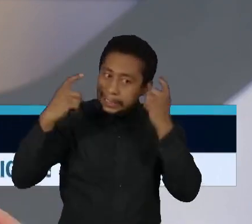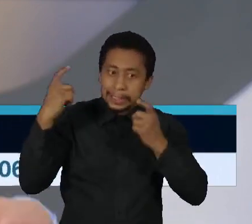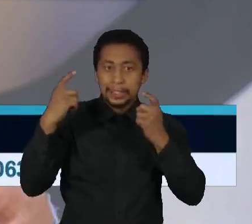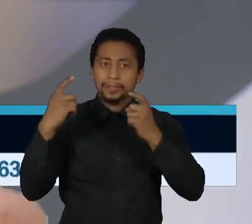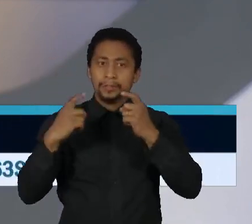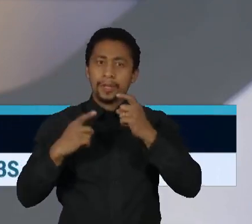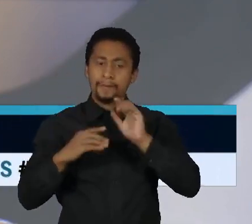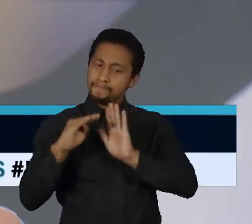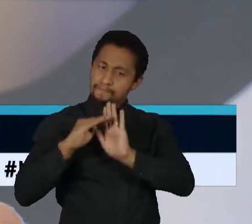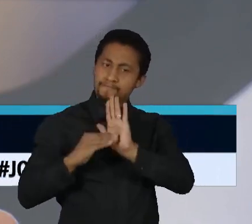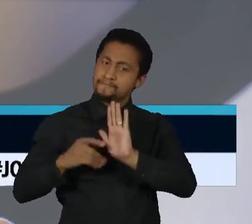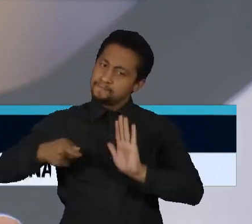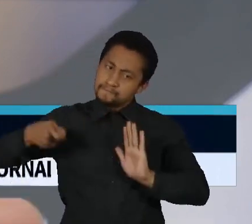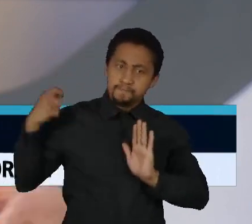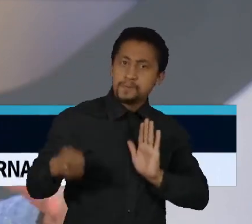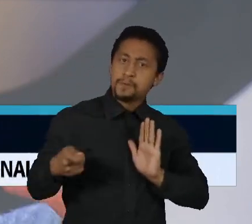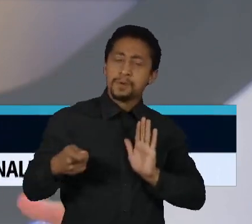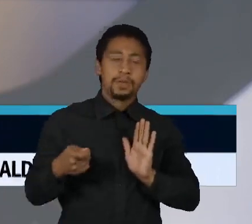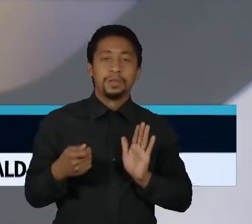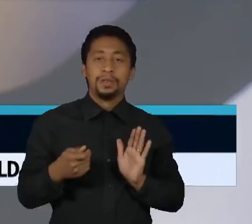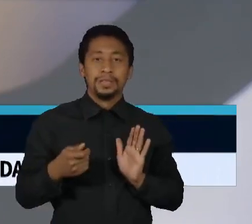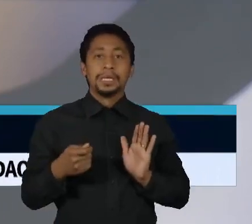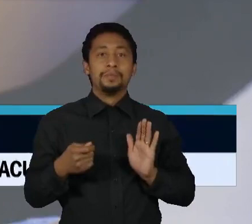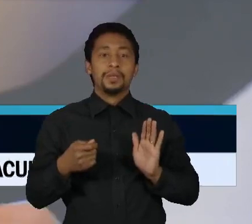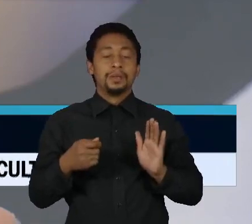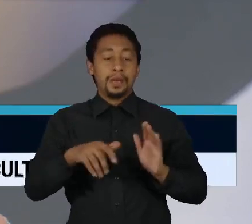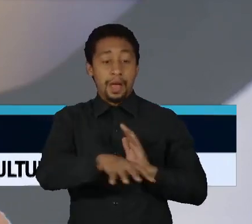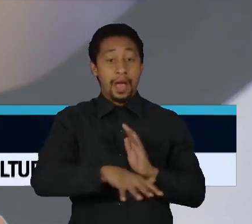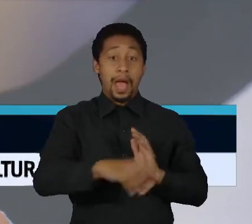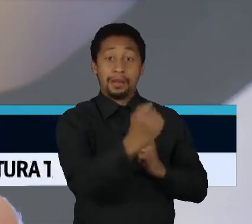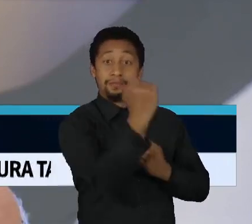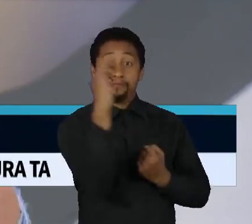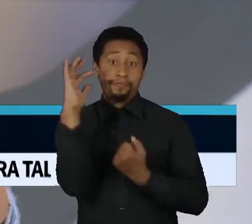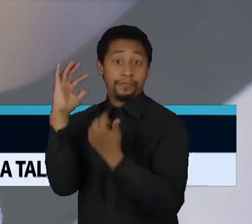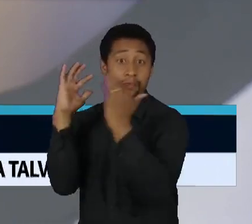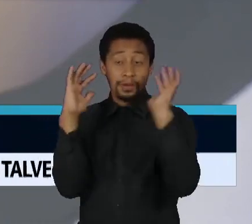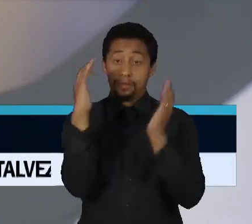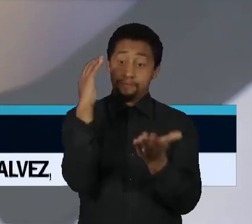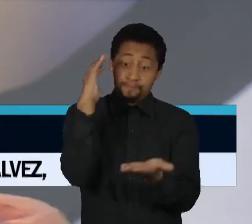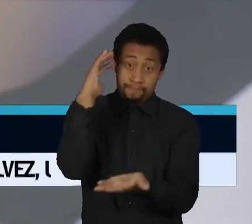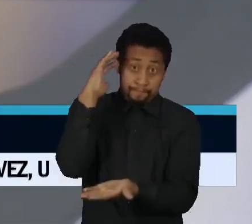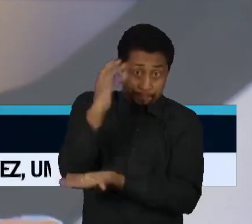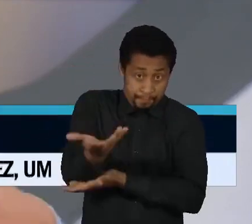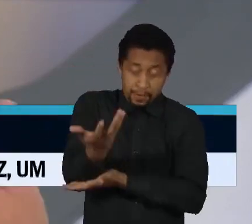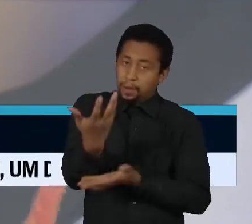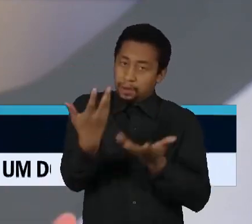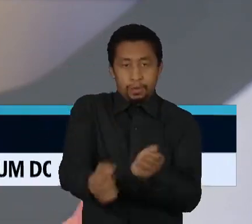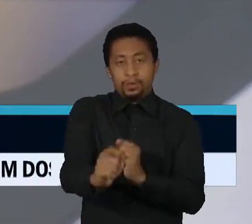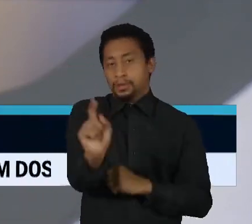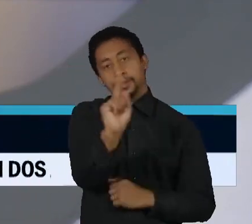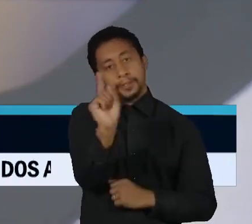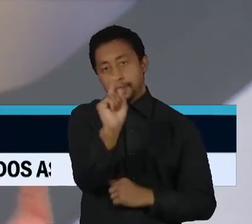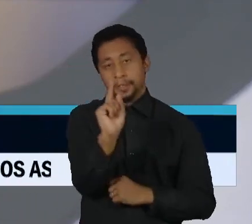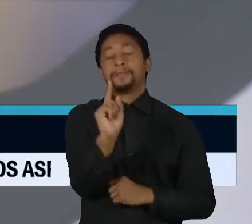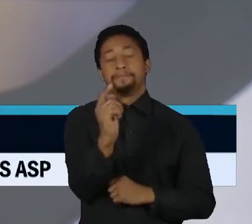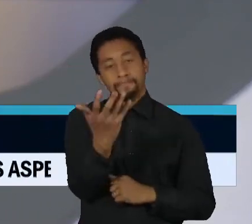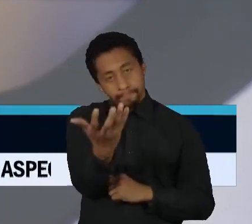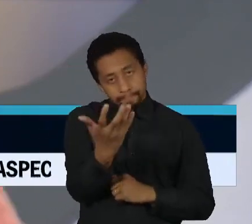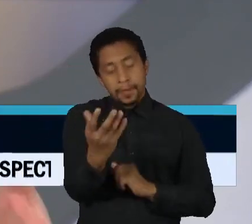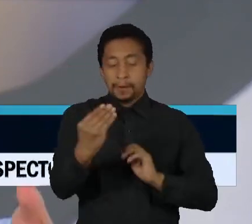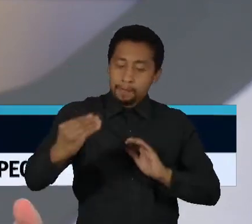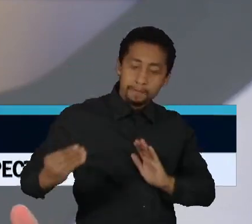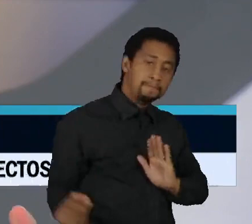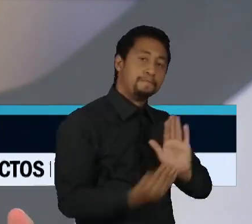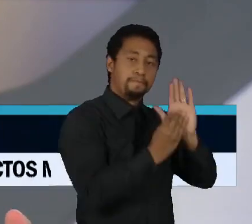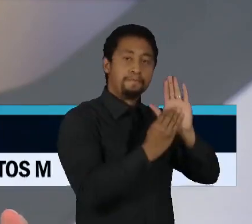restritiva em atuação das áreas que são de desmatamento e querem incluir a questão